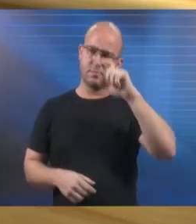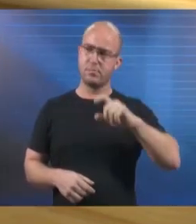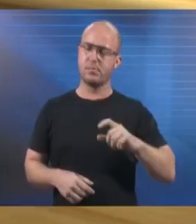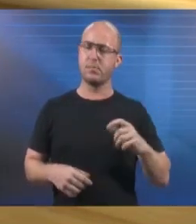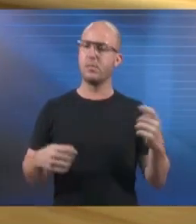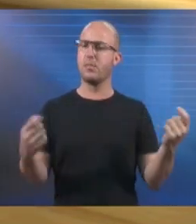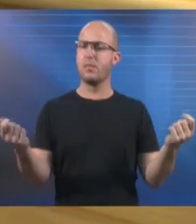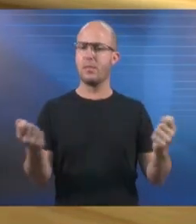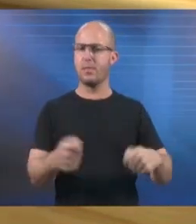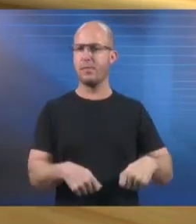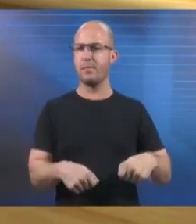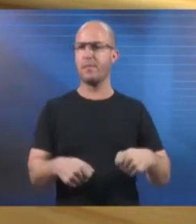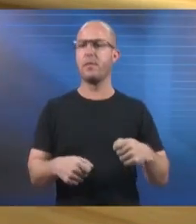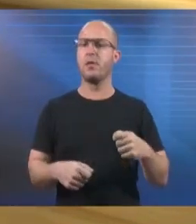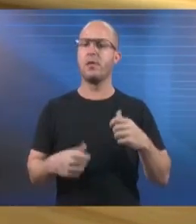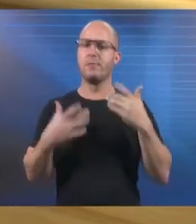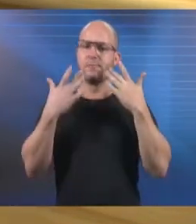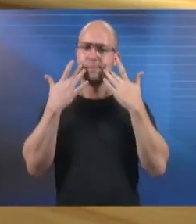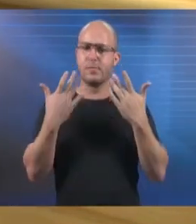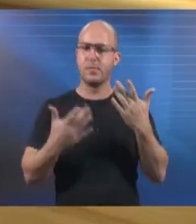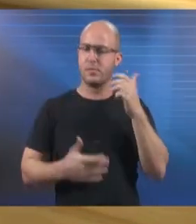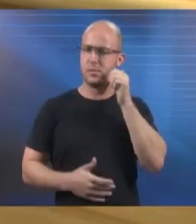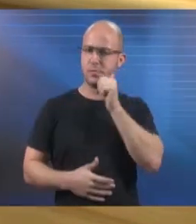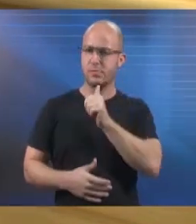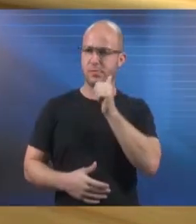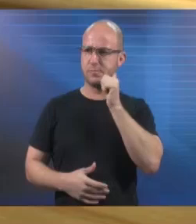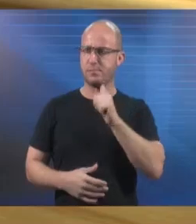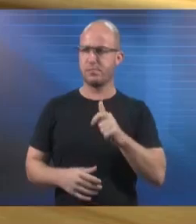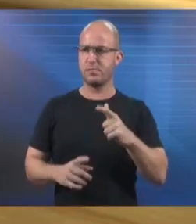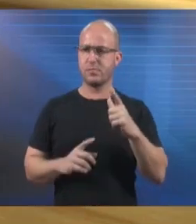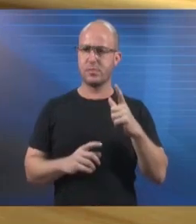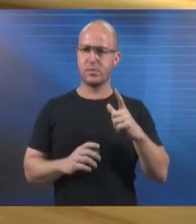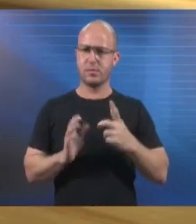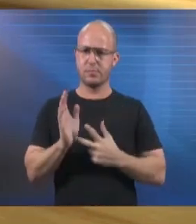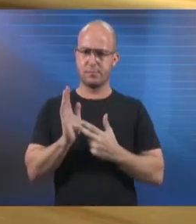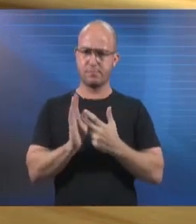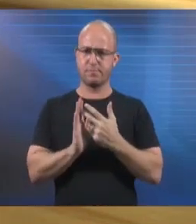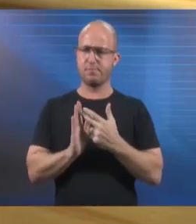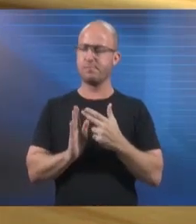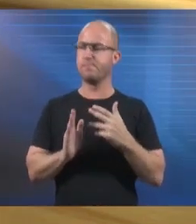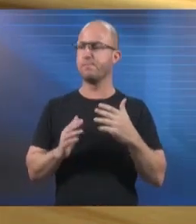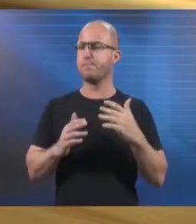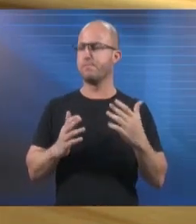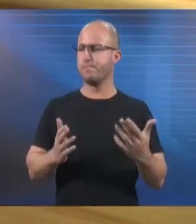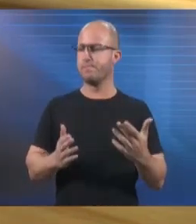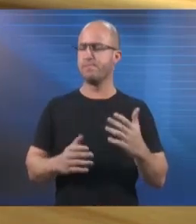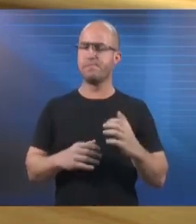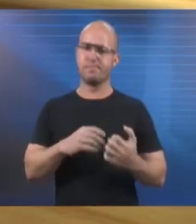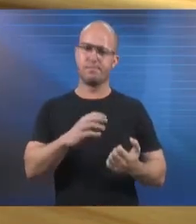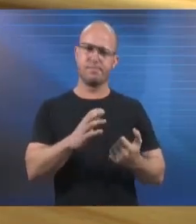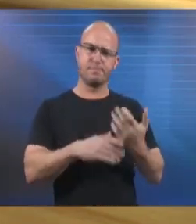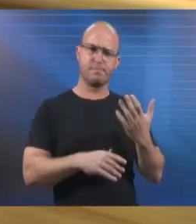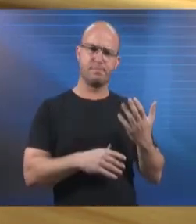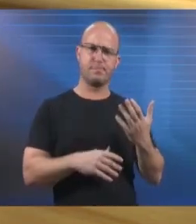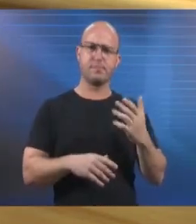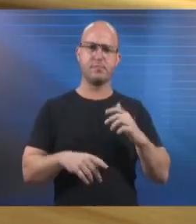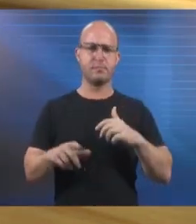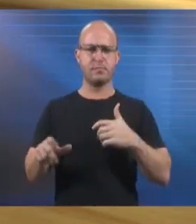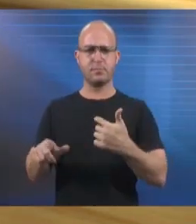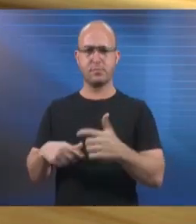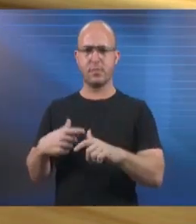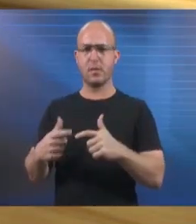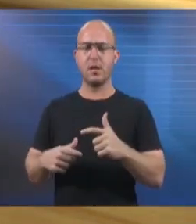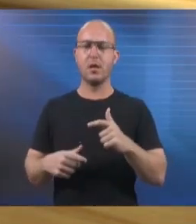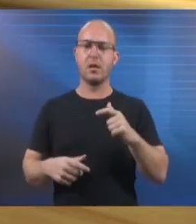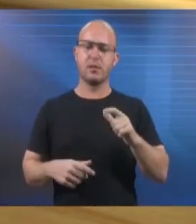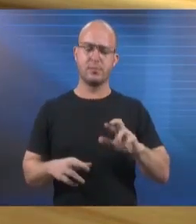aptos a atender essas mulheres com essas cirurgias Então tá sendo desenvolvido esse trabalho